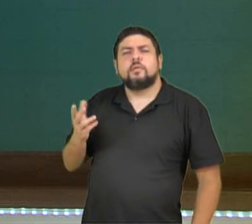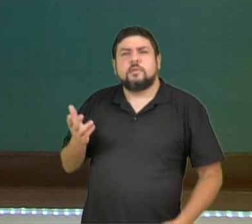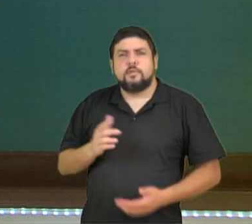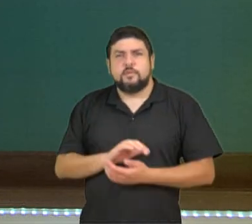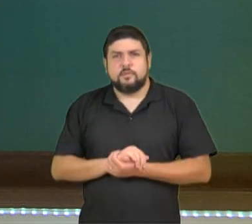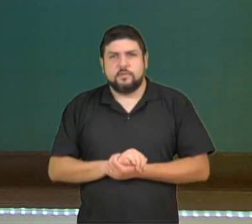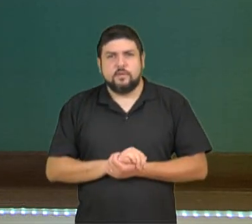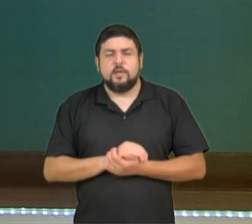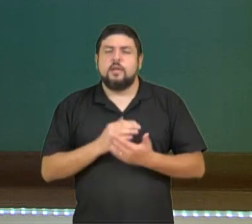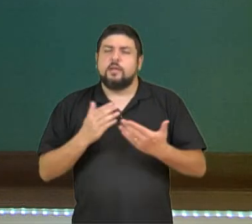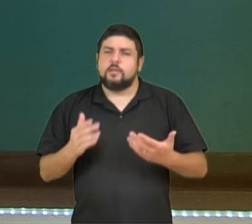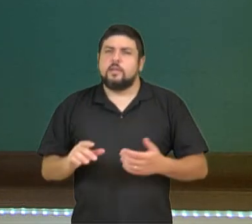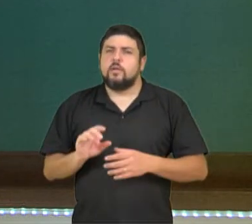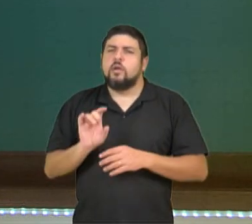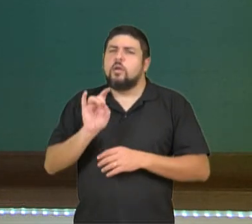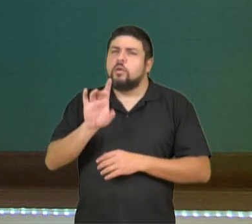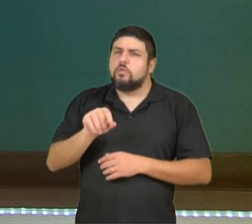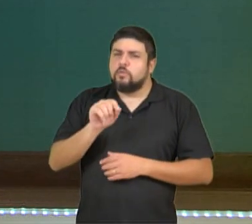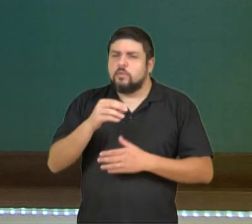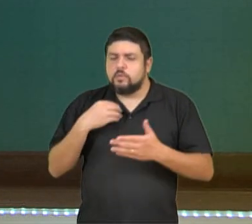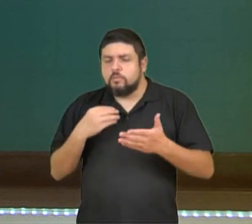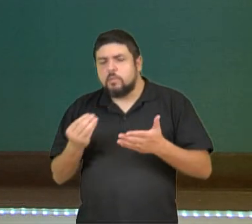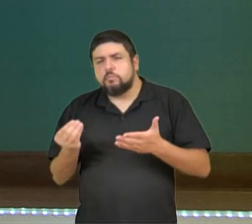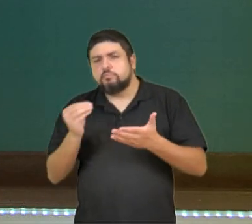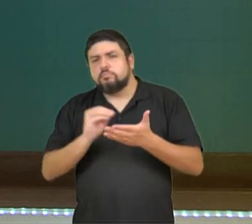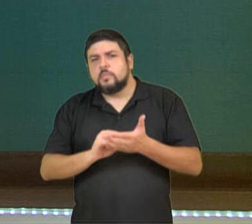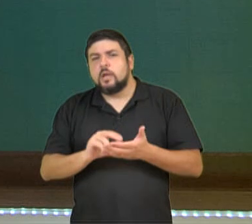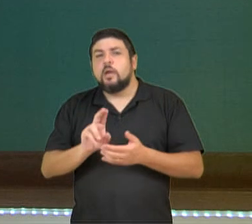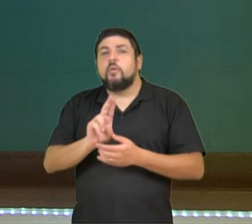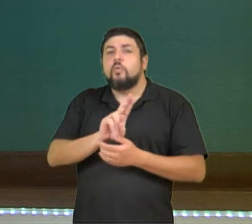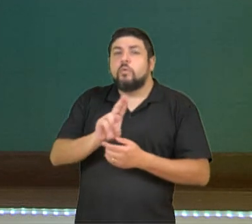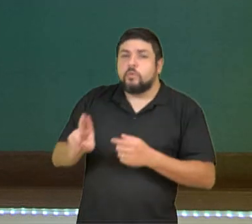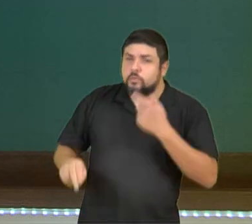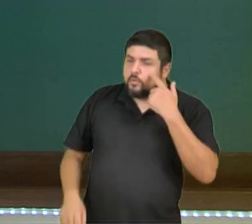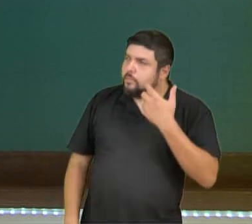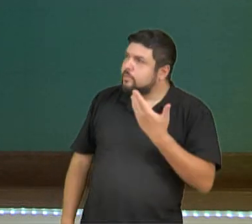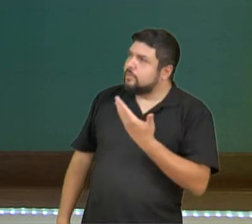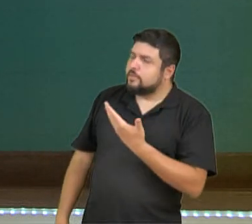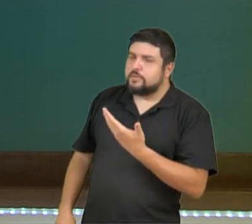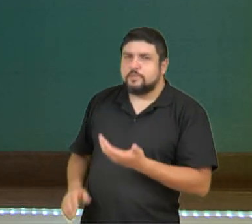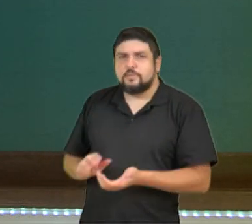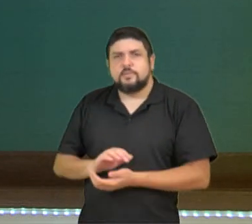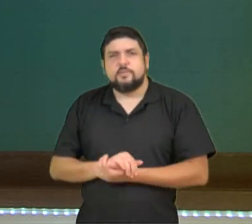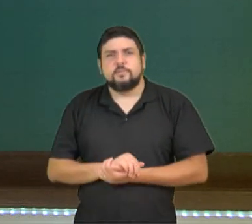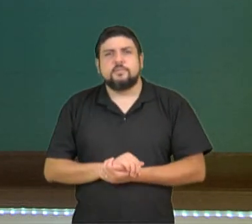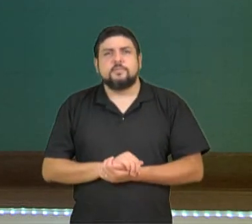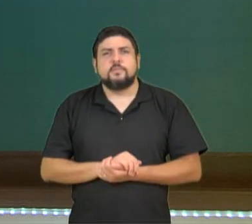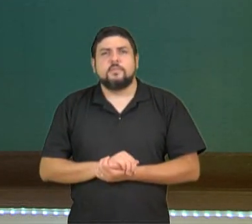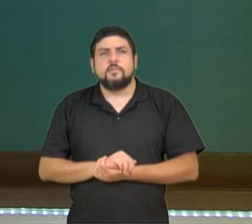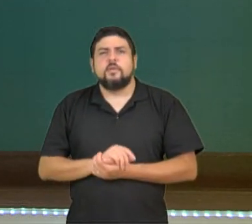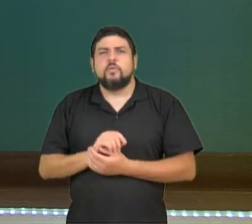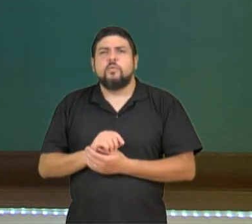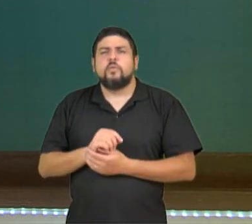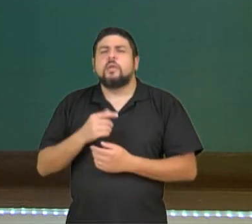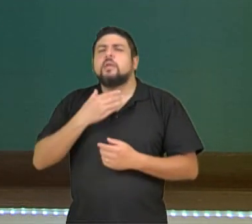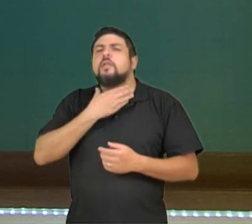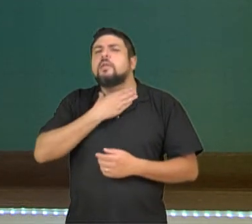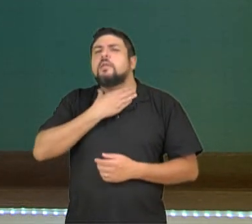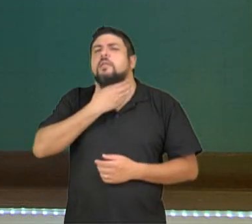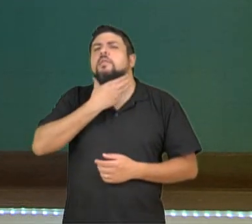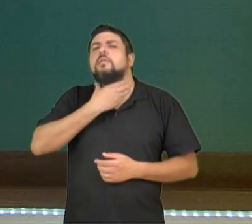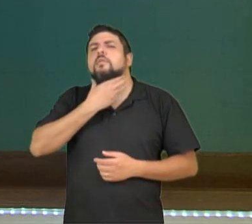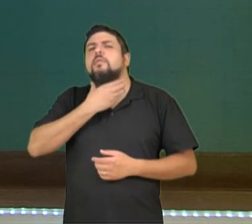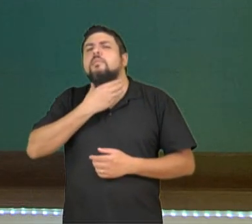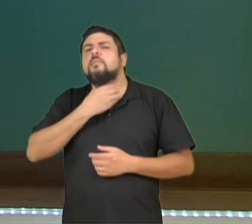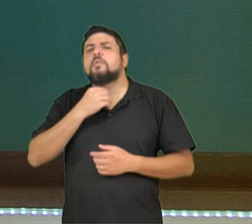Então, é só você colocar aí no seu material o nome dessa estrutura. Veja bem, tá mostrando lá do pescoço, né? Como se a